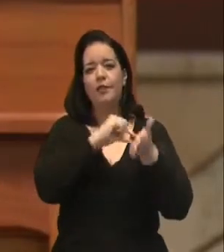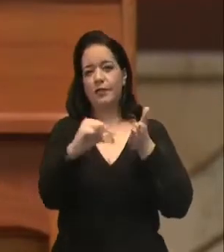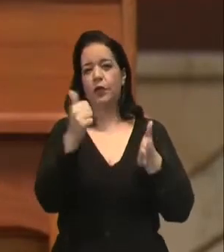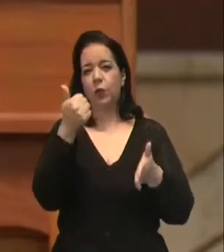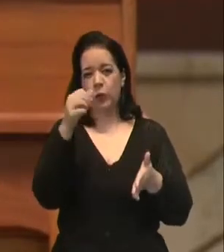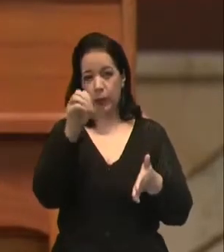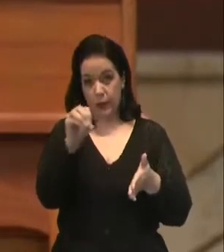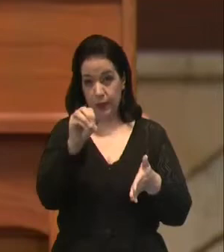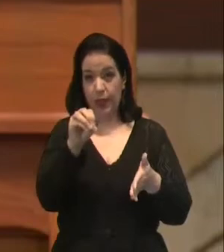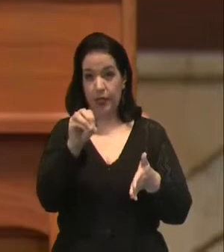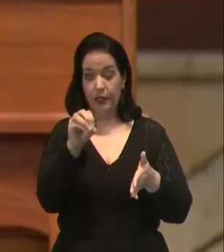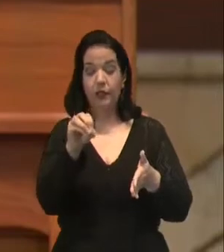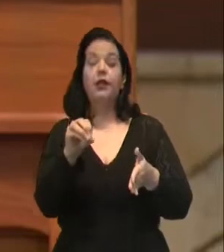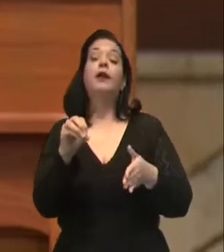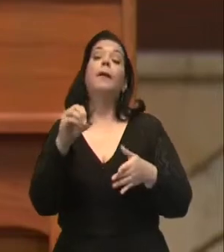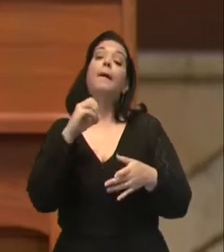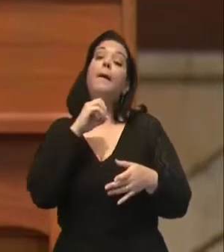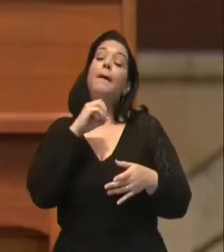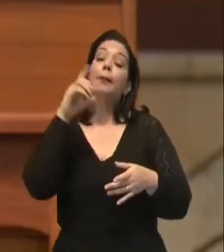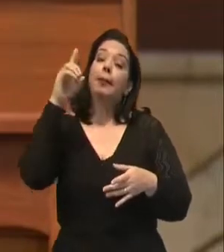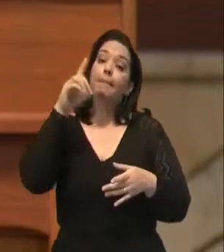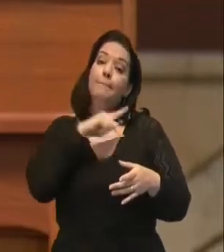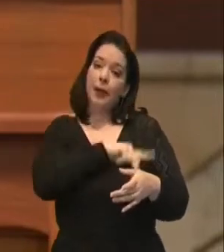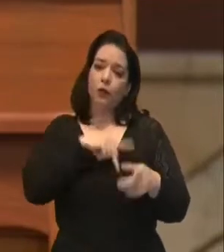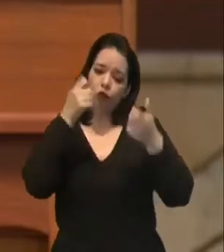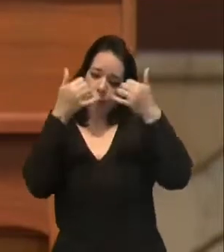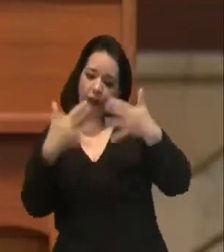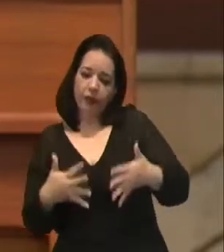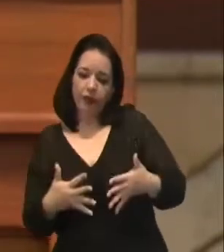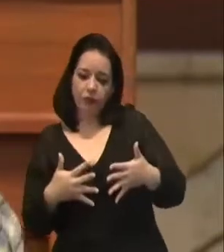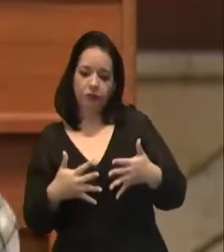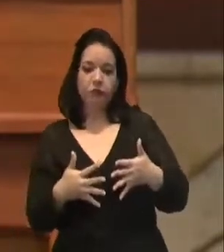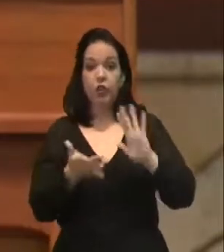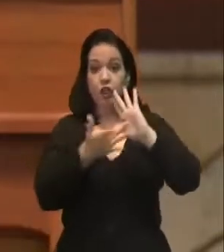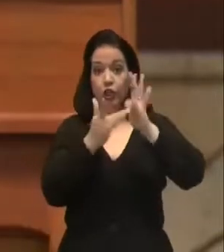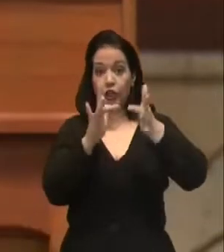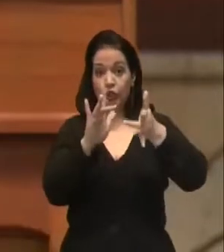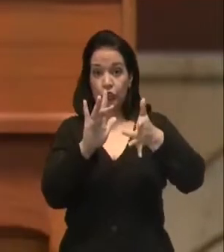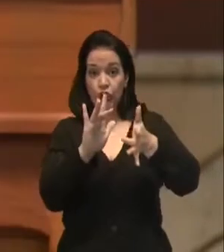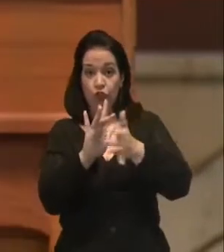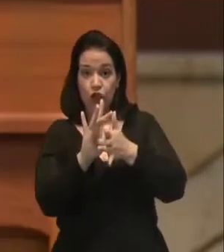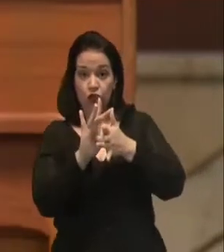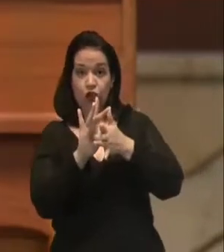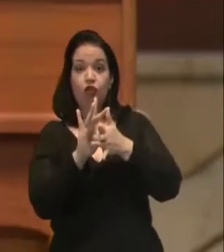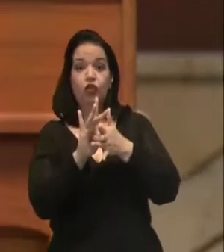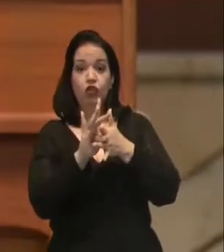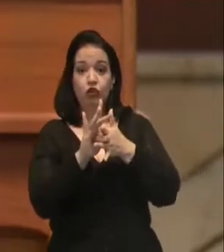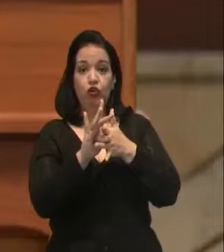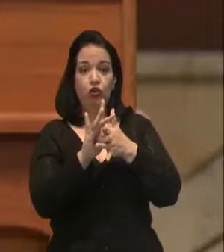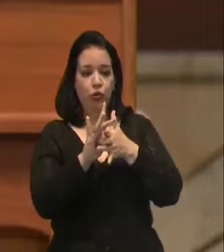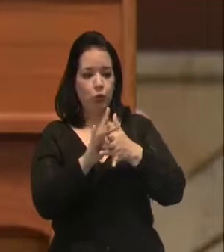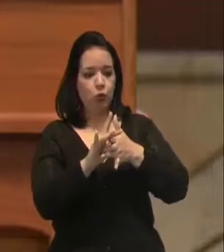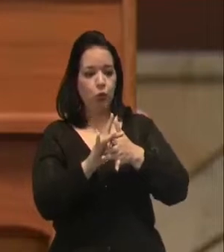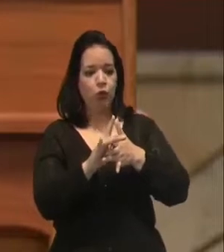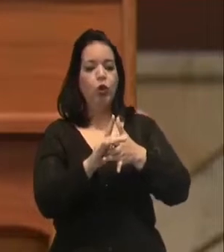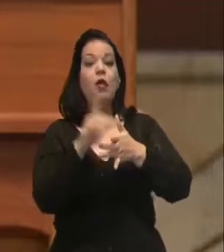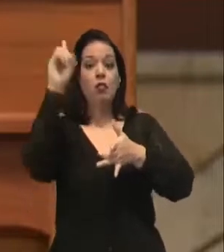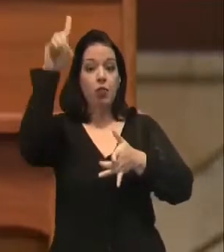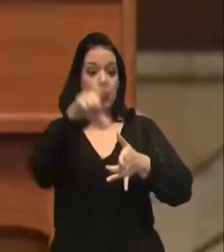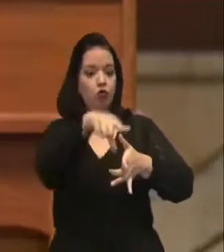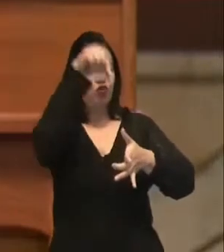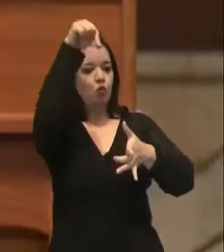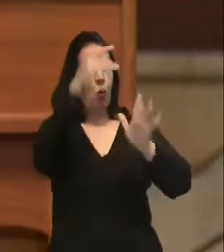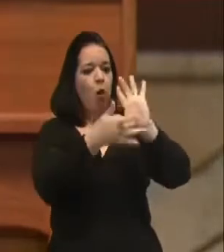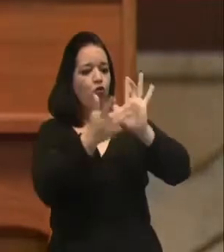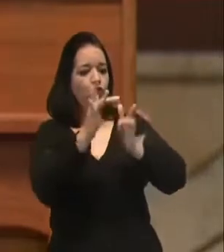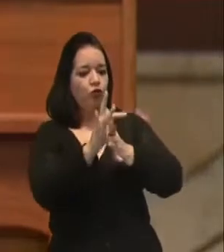nele, em Jesus, na dispensação da plenitude dos tempos, todas as coisas, tanto as do céu como